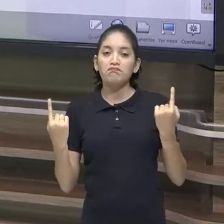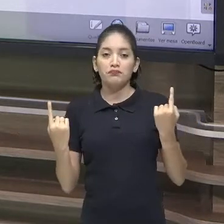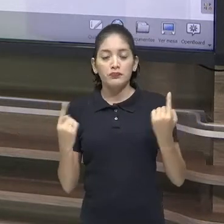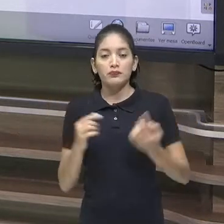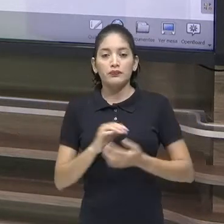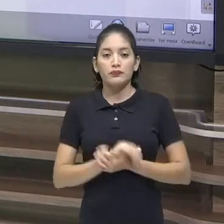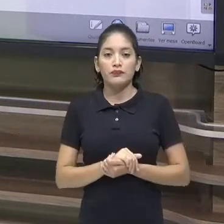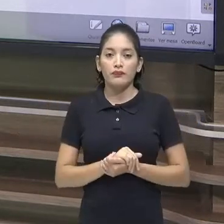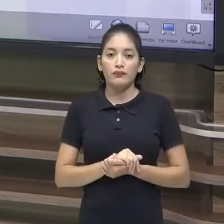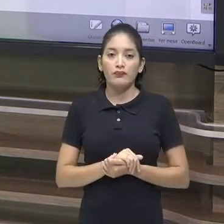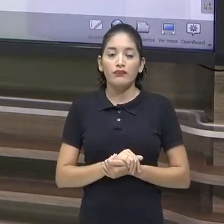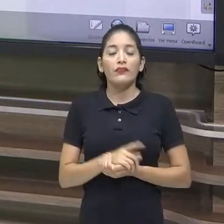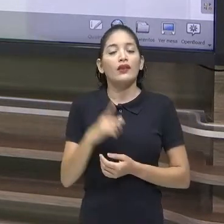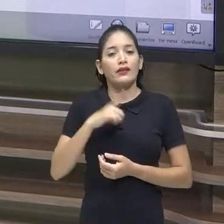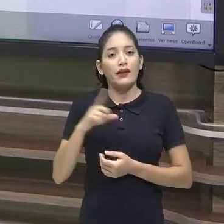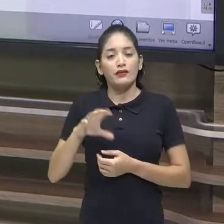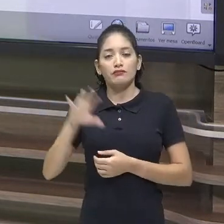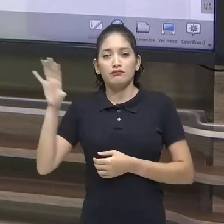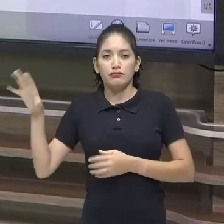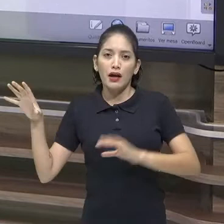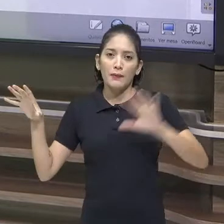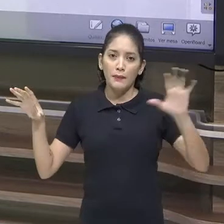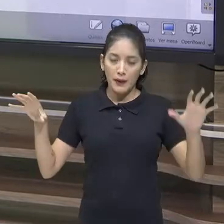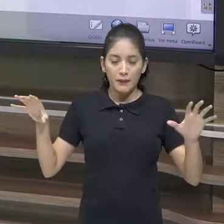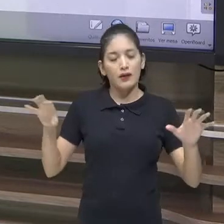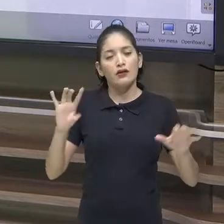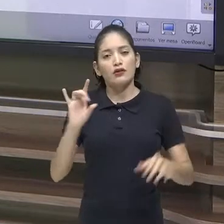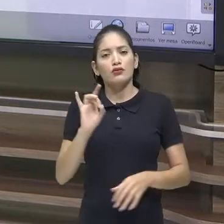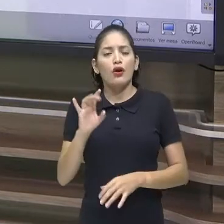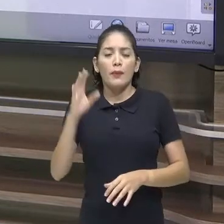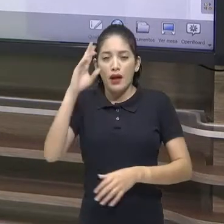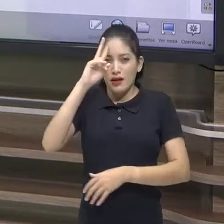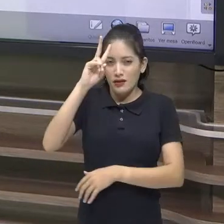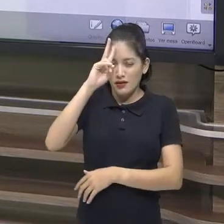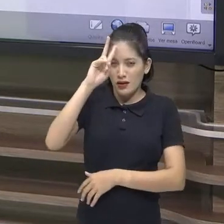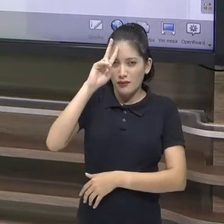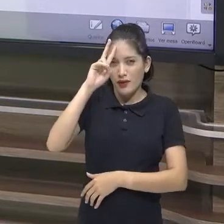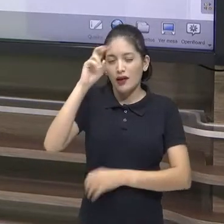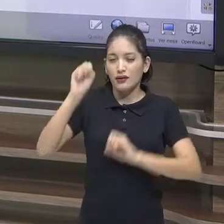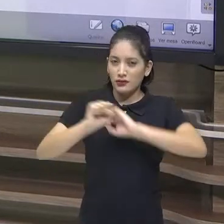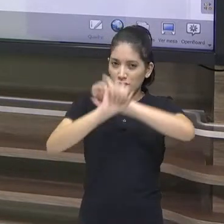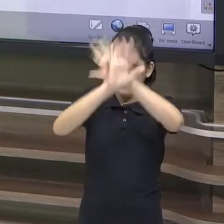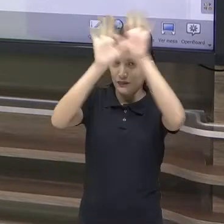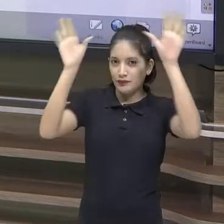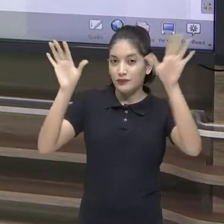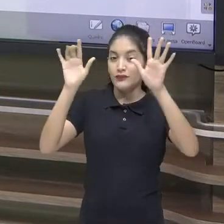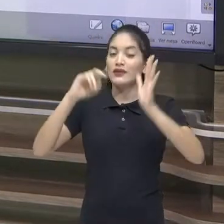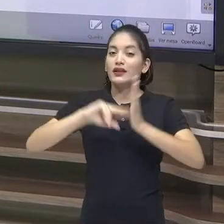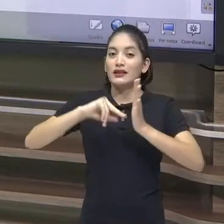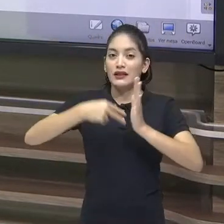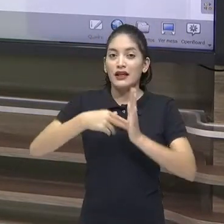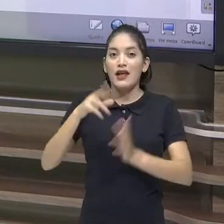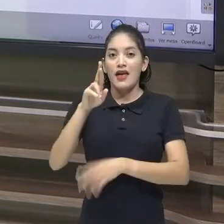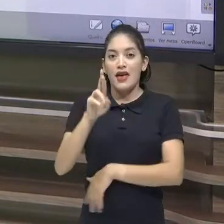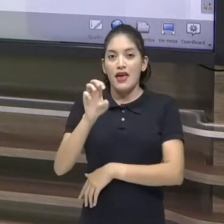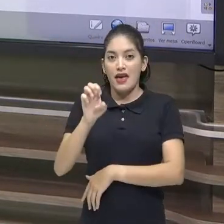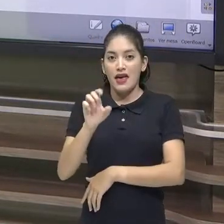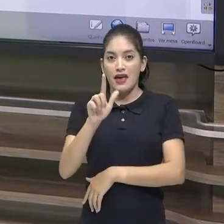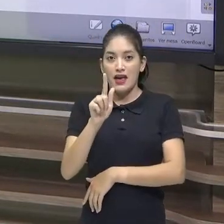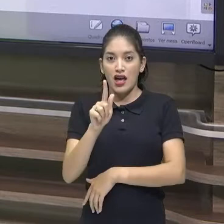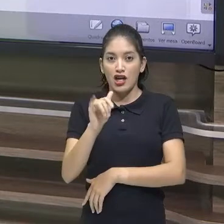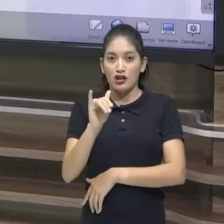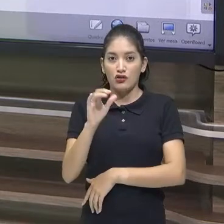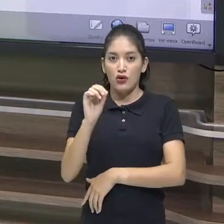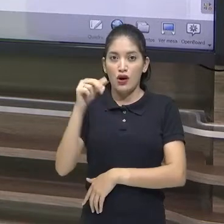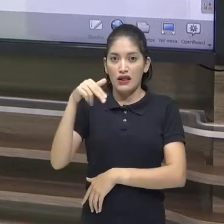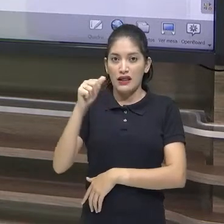de regionalização, tá bom? Só para a gente relembrar aí o que é regionalizar, né? Que é um assunto lá do